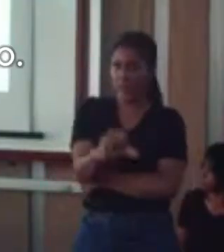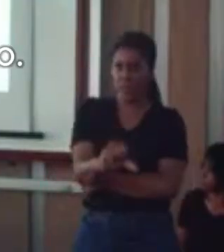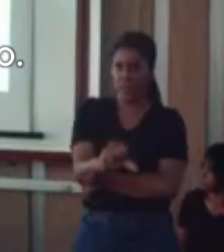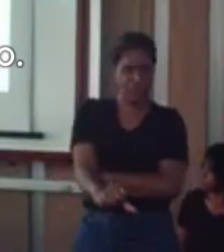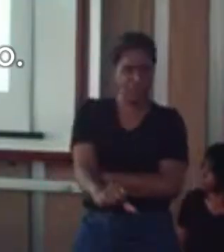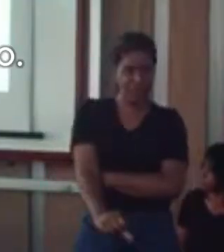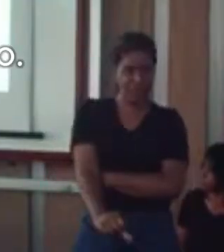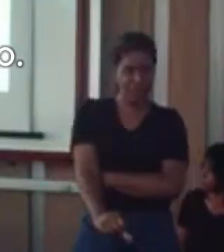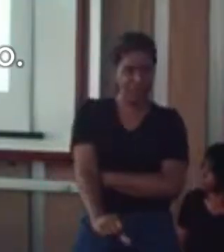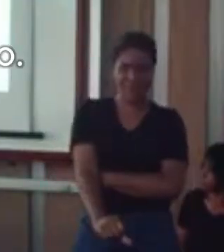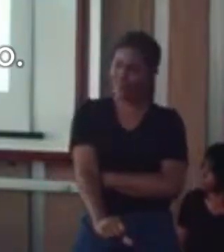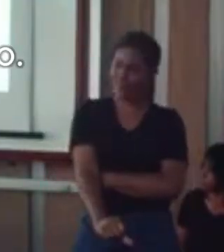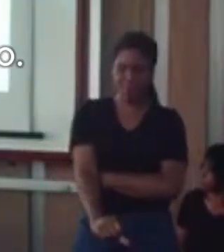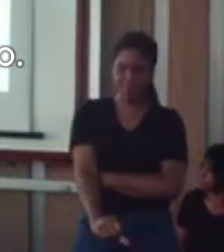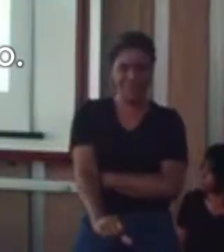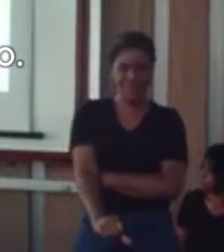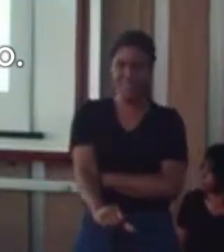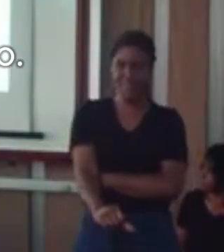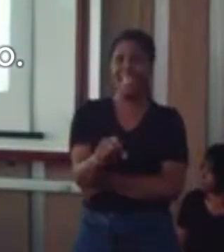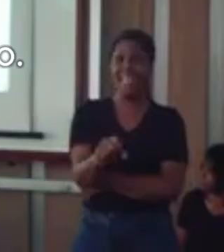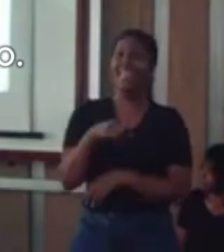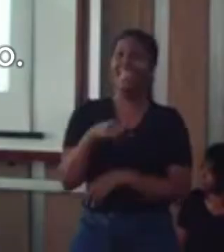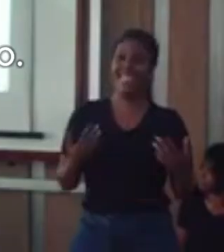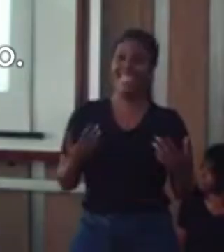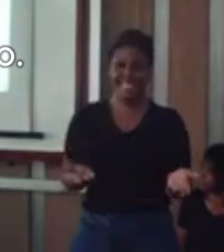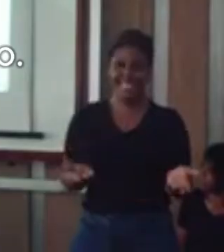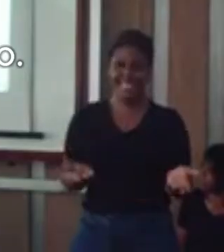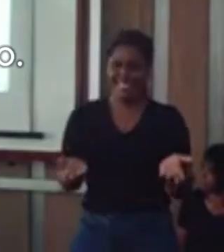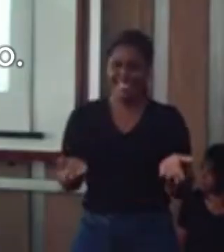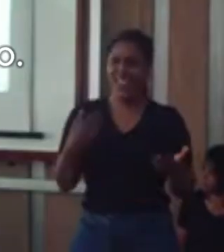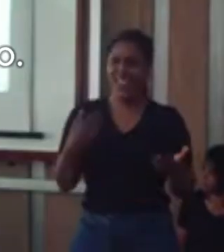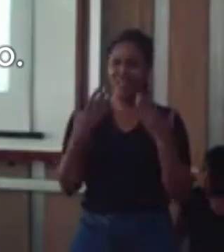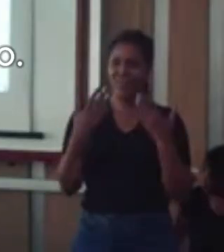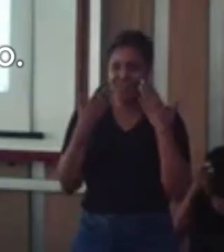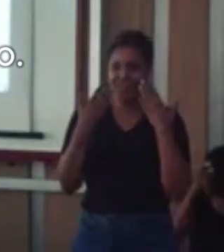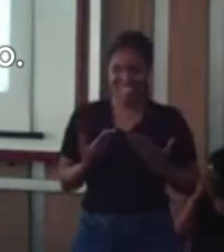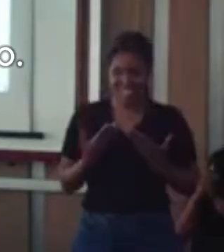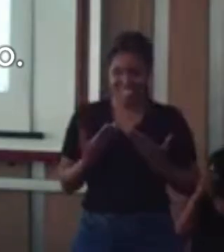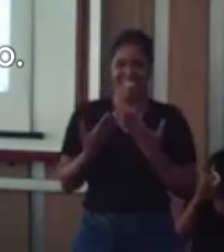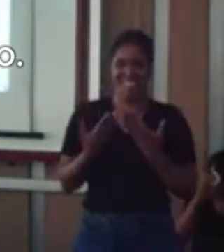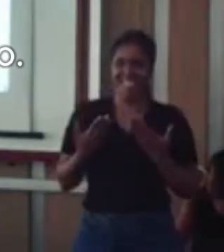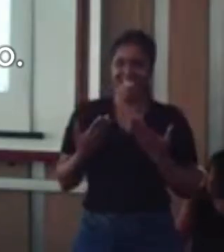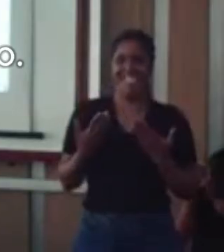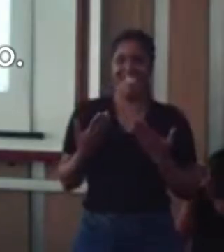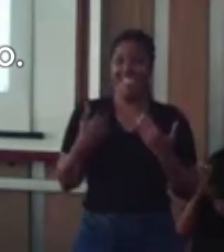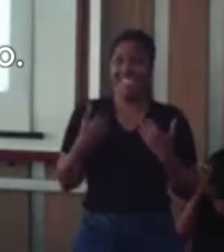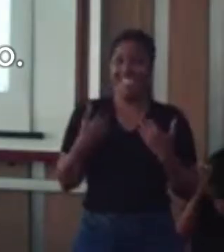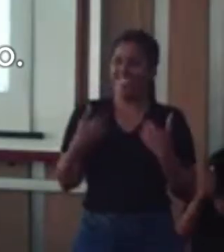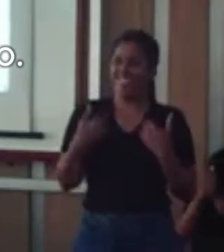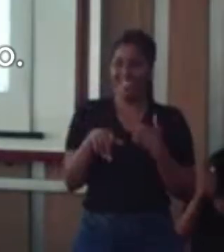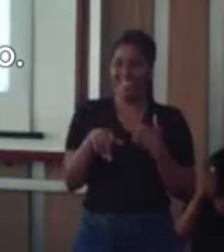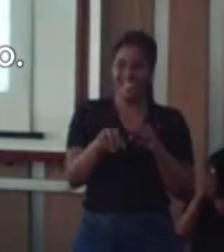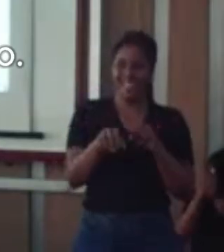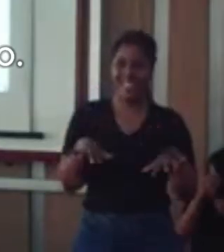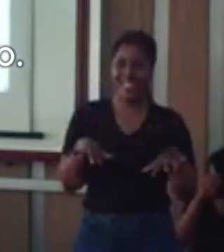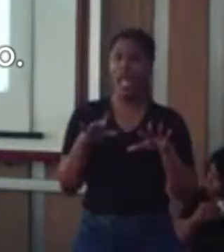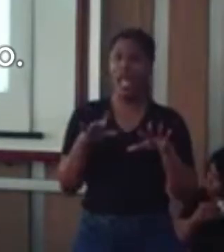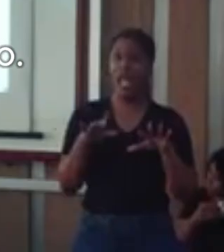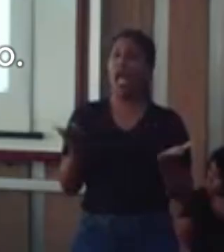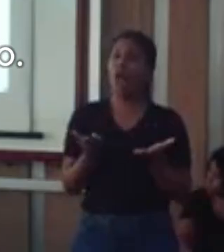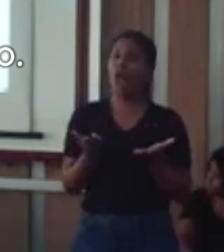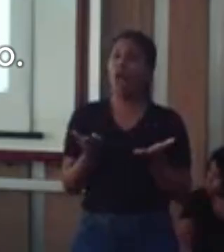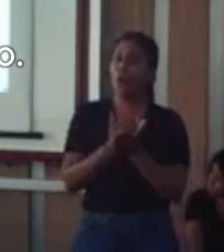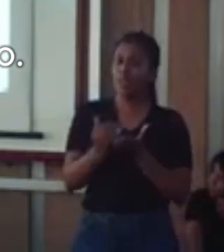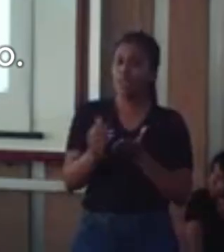Claro. Quando mostrar aqui TS, sou eu, tá? Então, que tal... E aqui são vocês. Então, que tal começar só